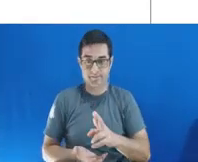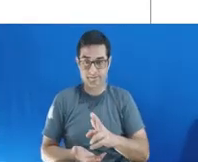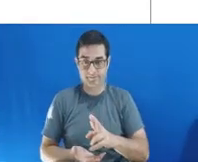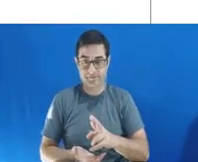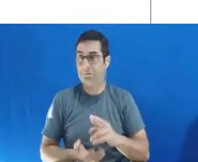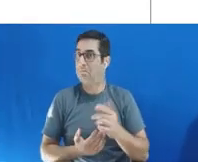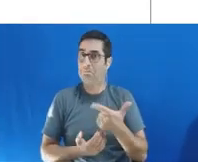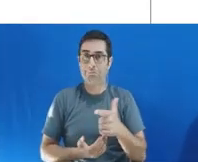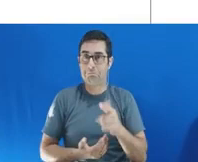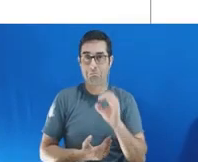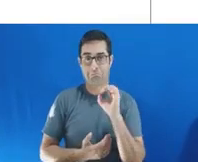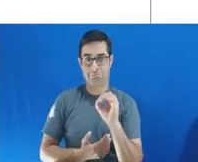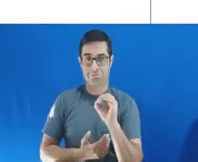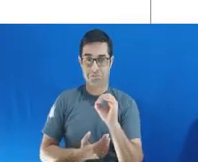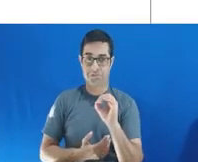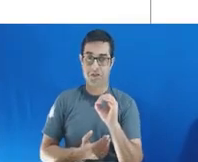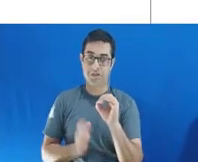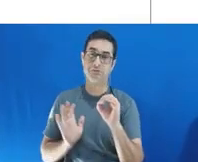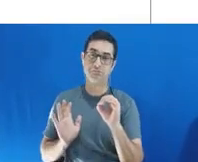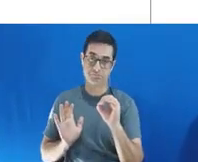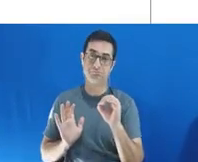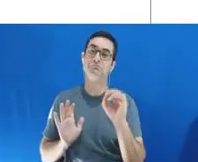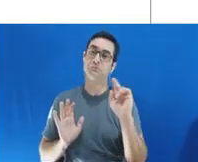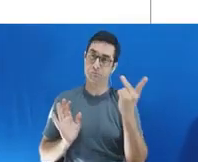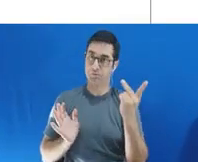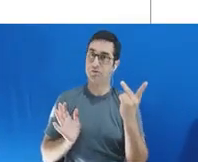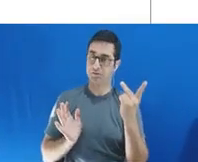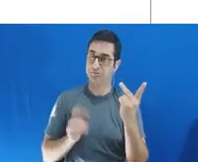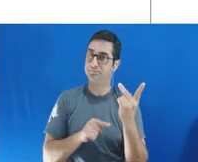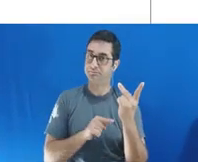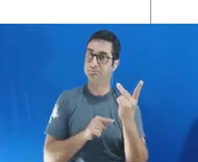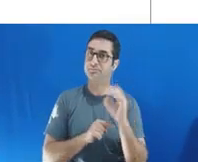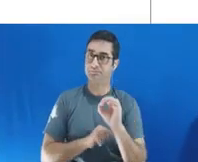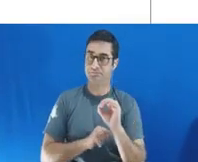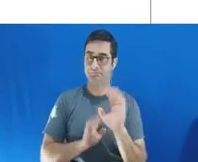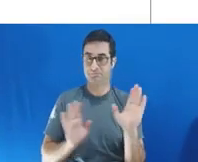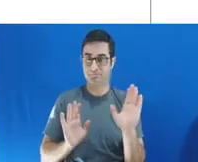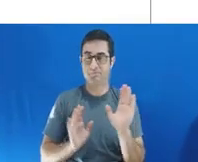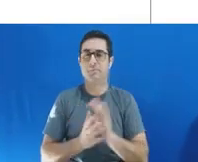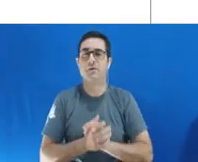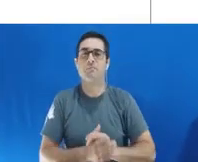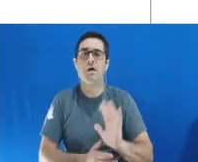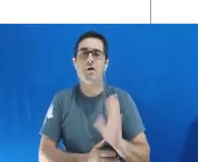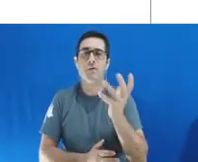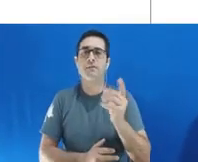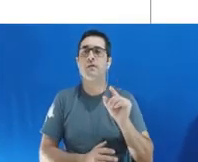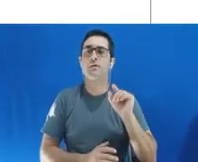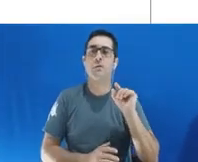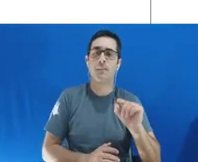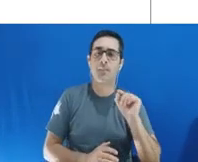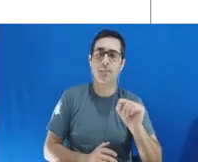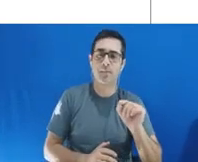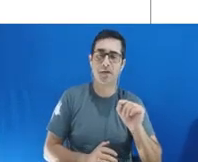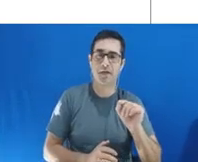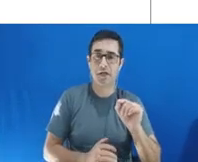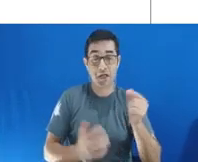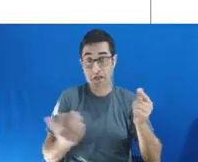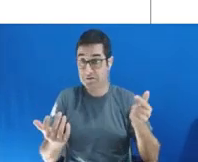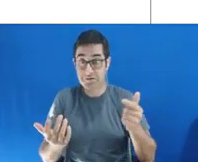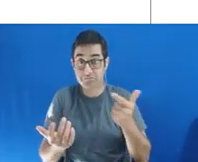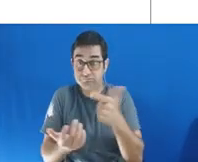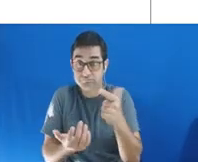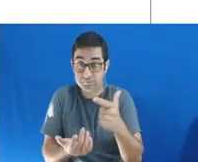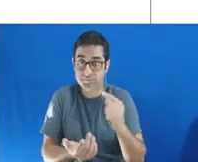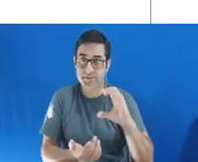de hidrogênio não tem nêutrons, pelo menos o átomo mais comum. E o que acontece? Como eu não representei